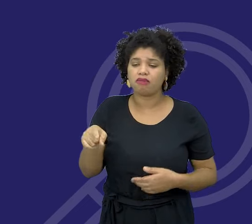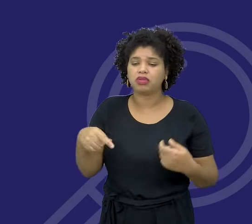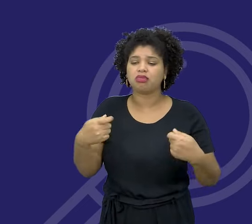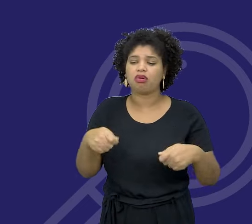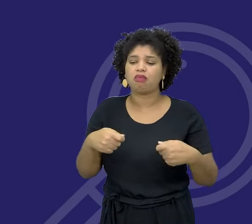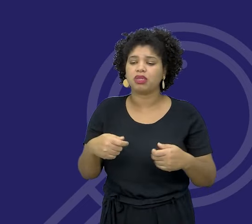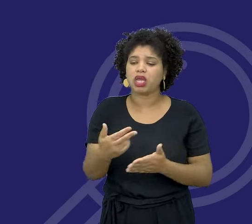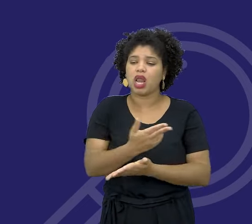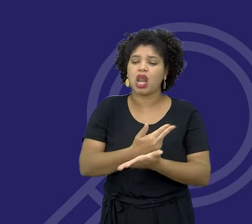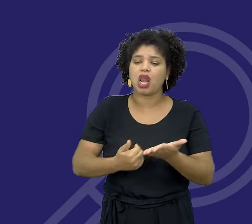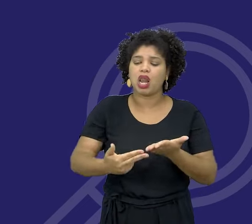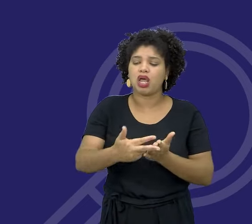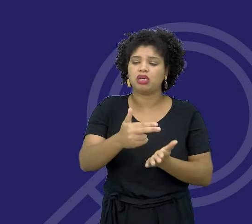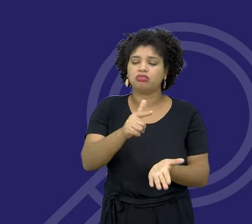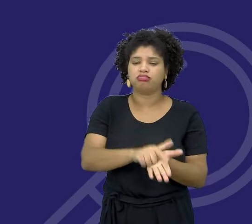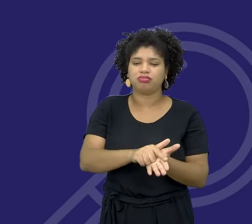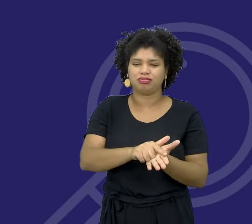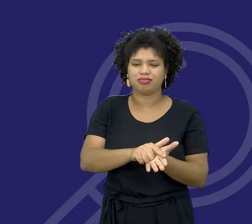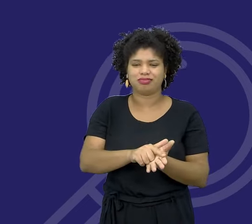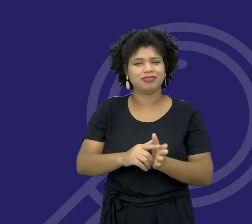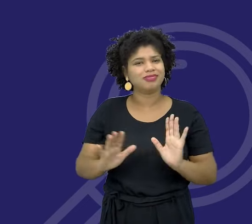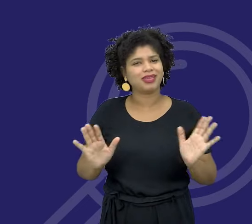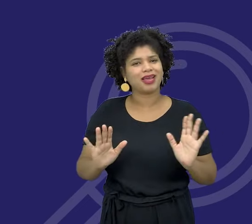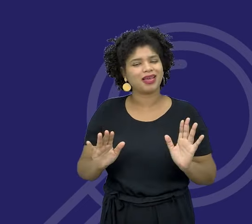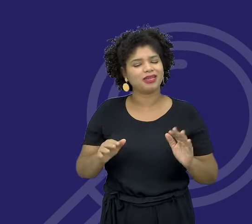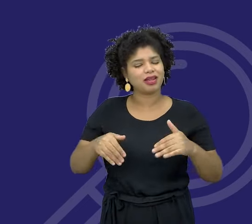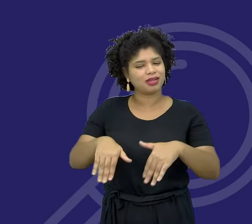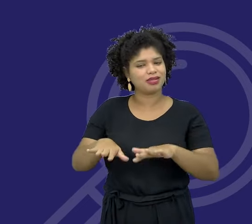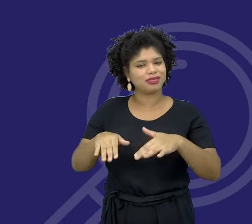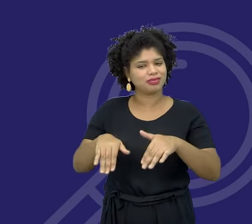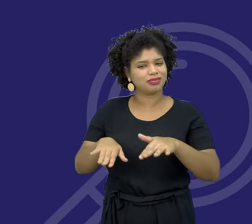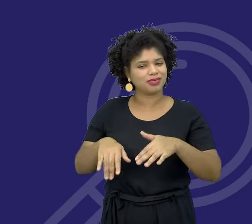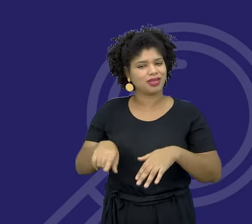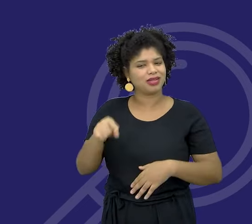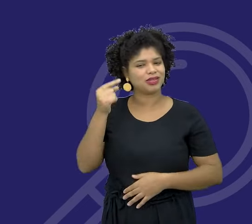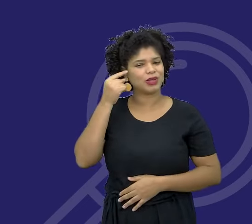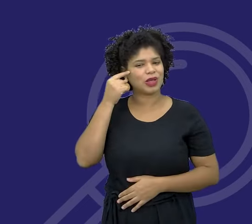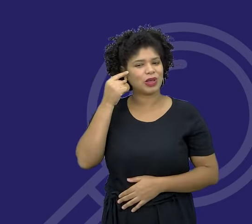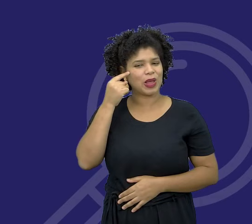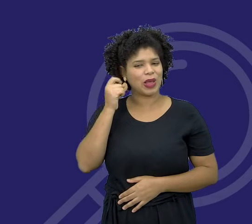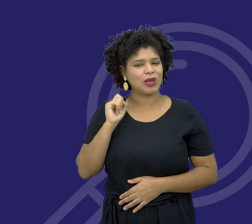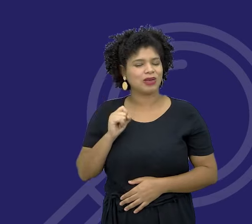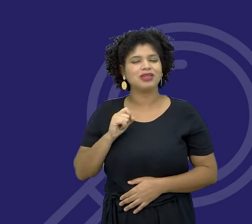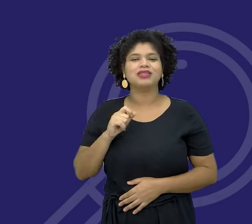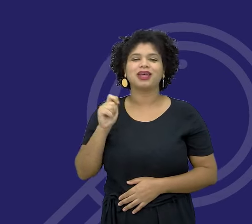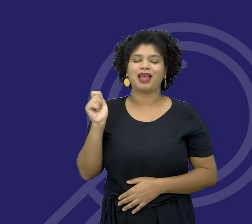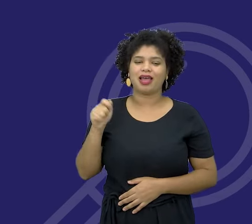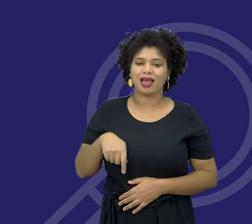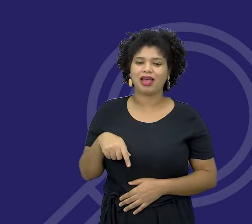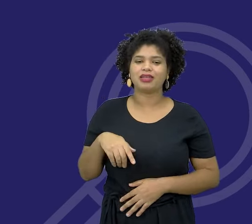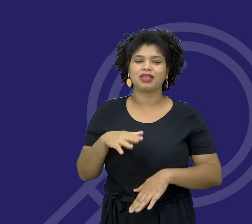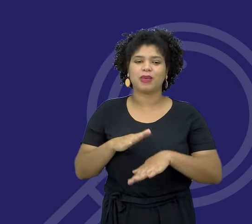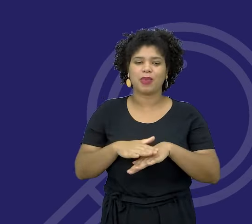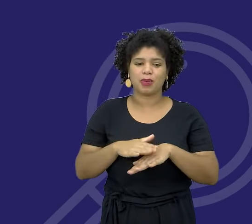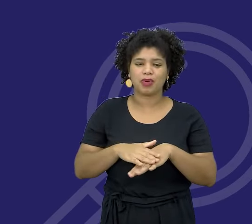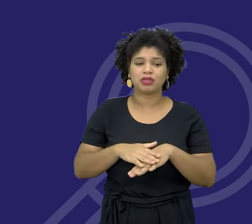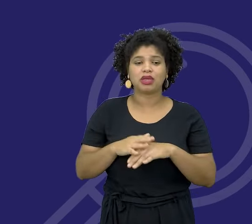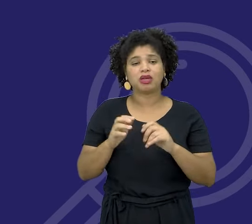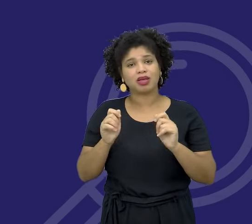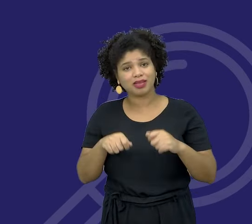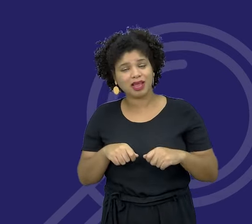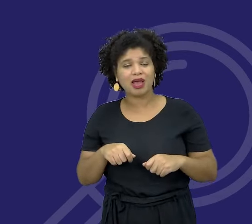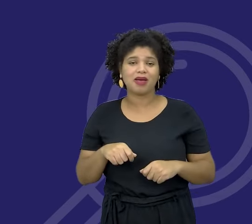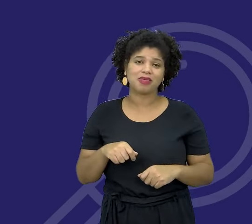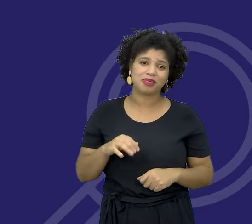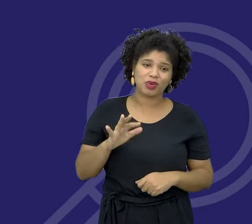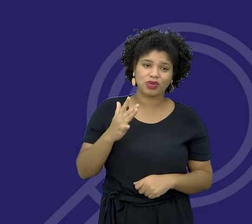o desenho numa folha. Deixem que eles pensem que essa é uma das propostas que podem